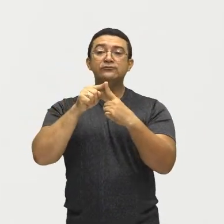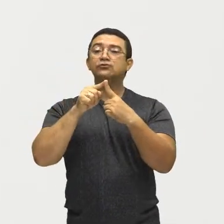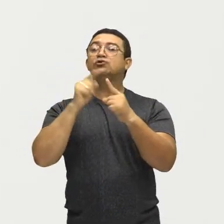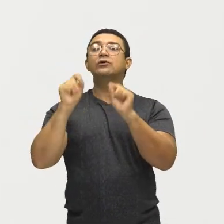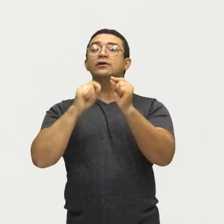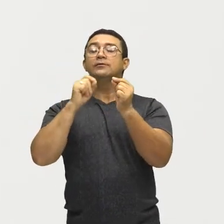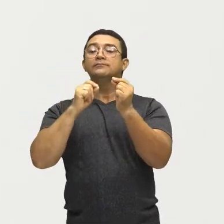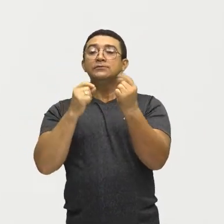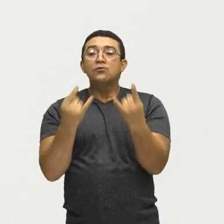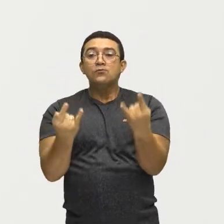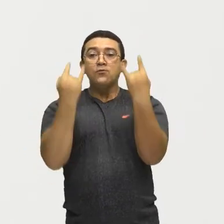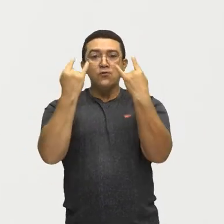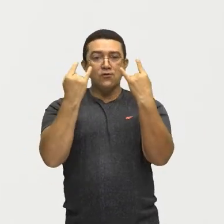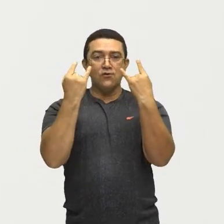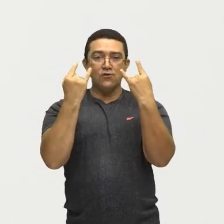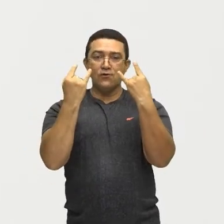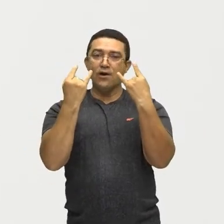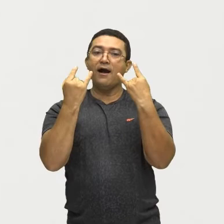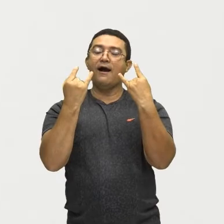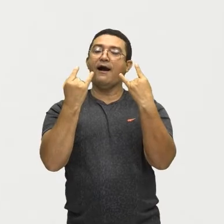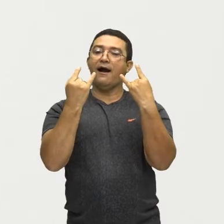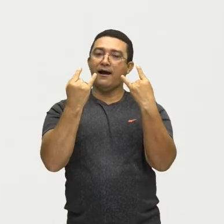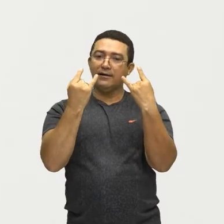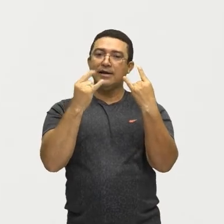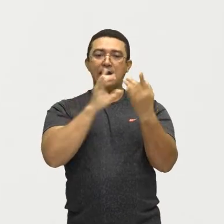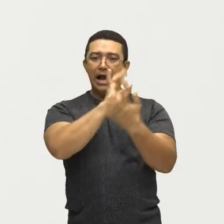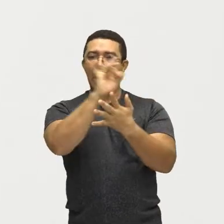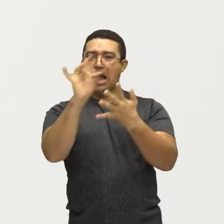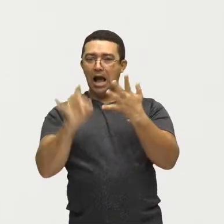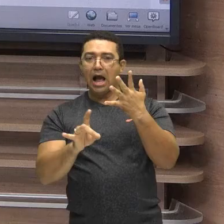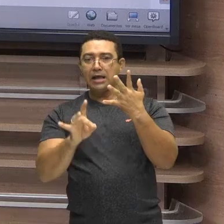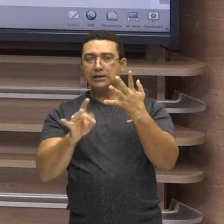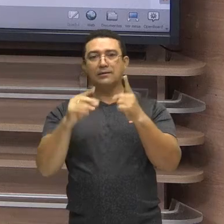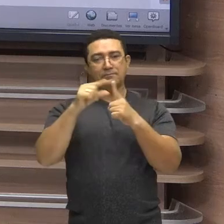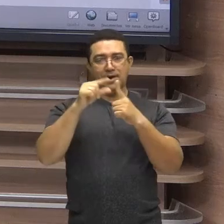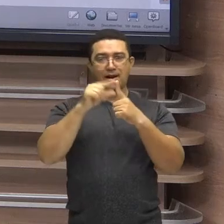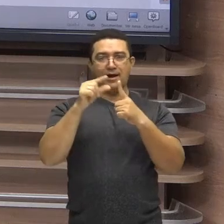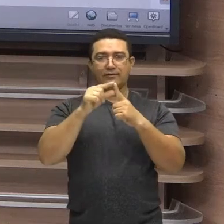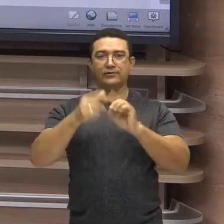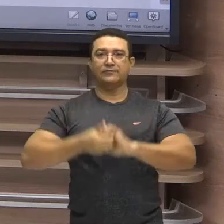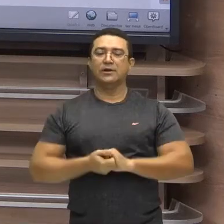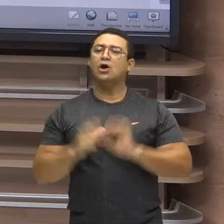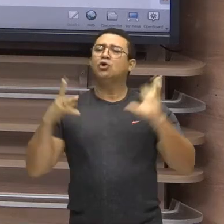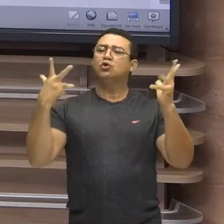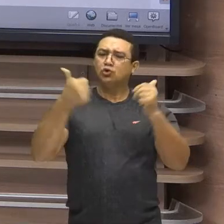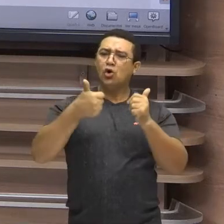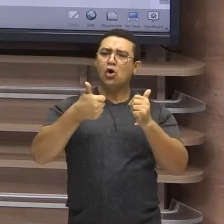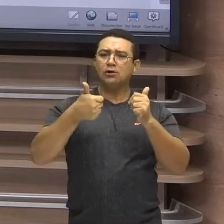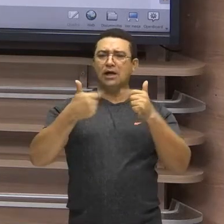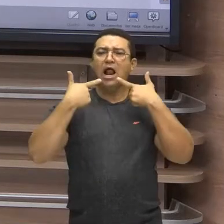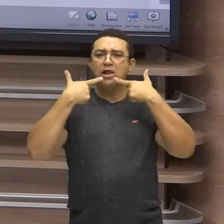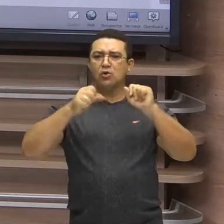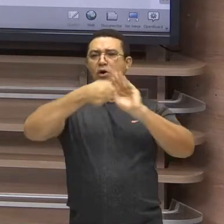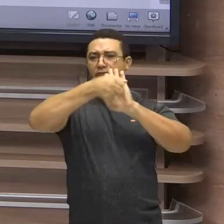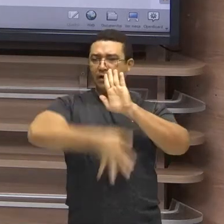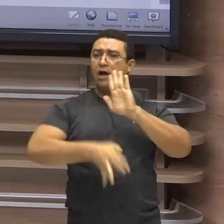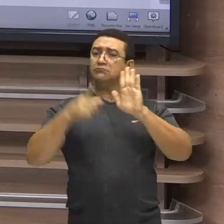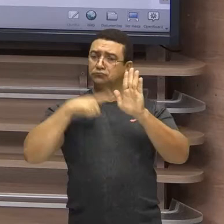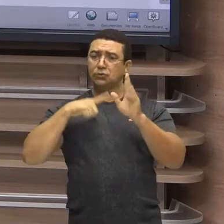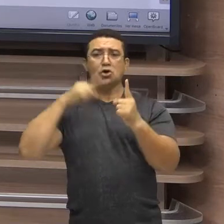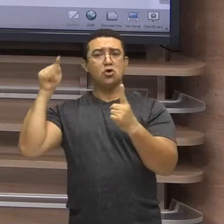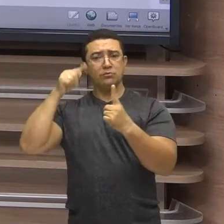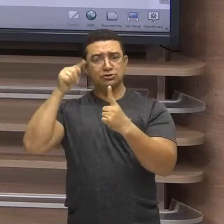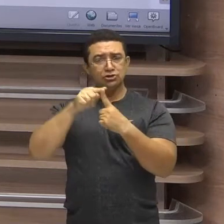força expressiva de cada uma delas. Então, todas as figuras de linguagem, ela tem essa intenção, né,